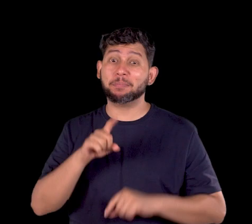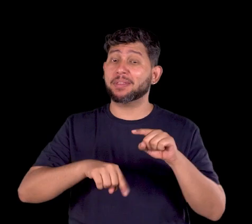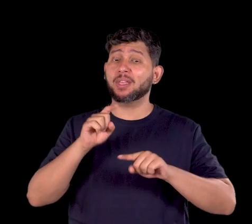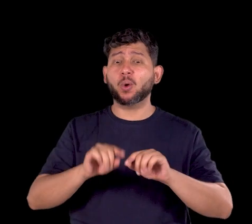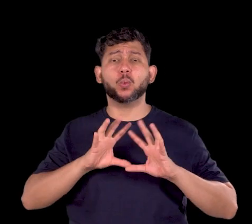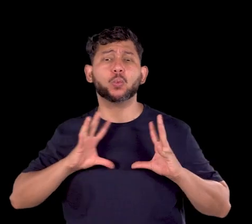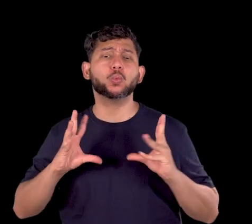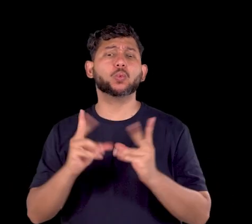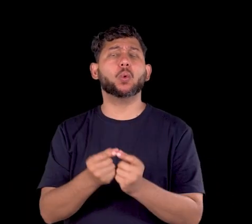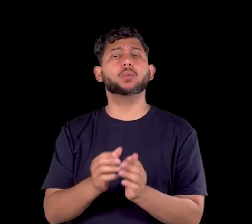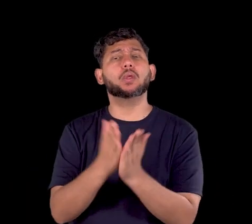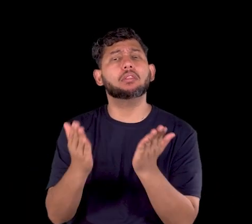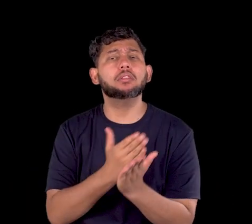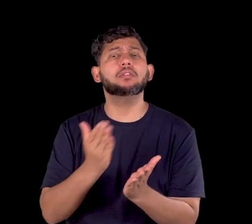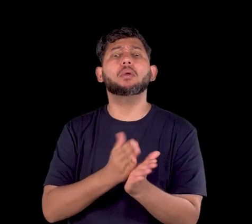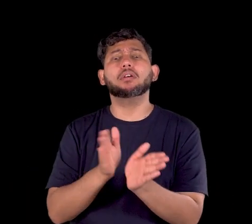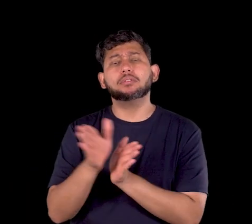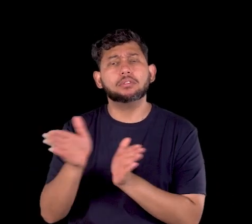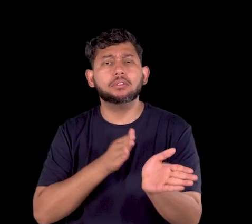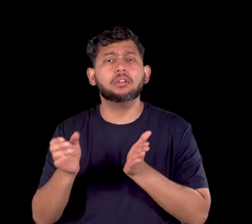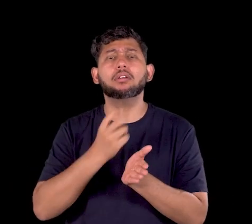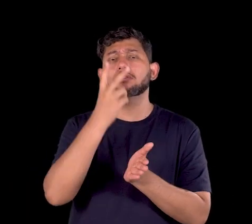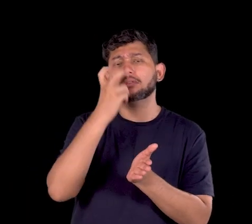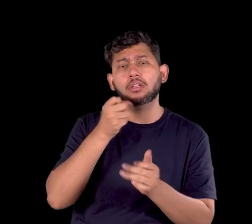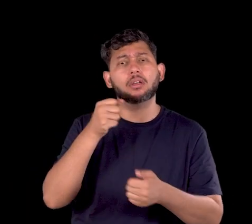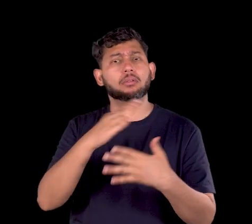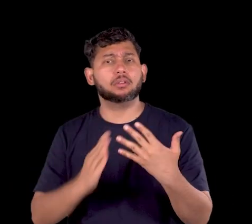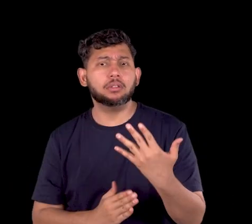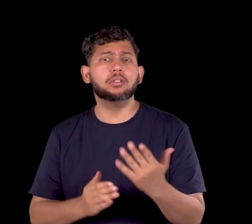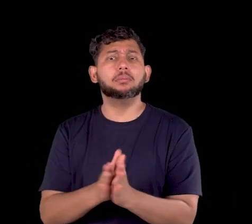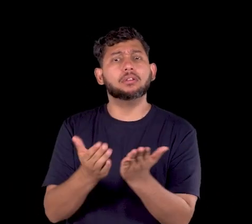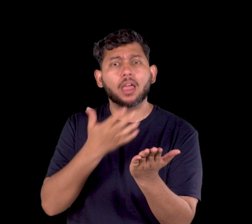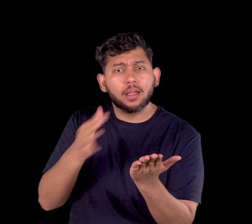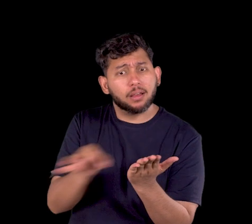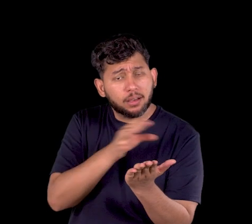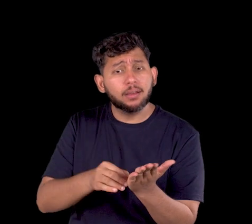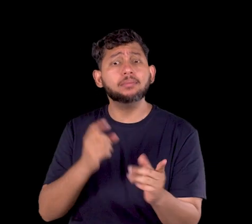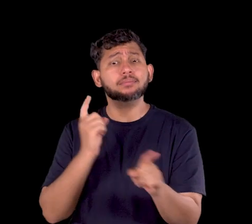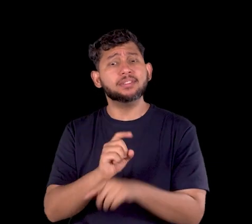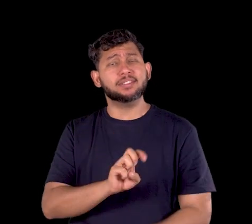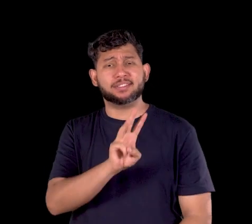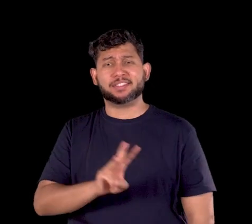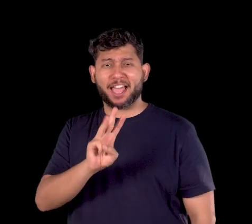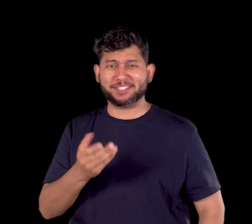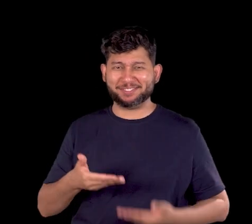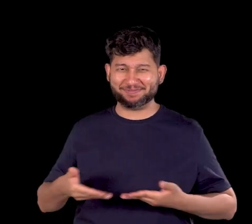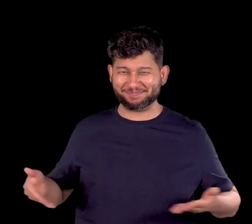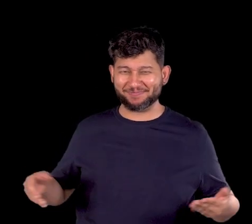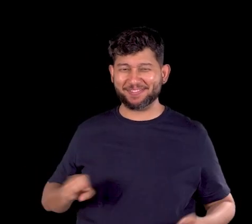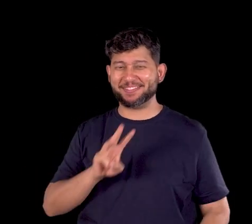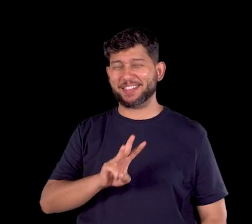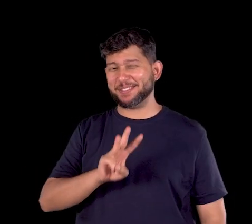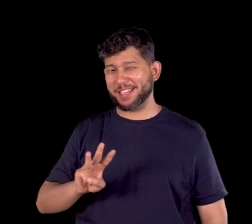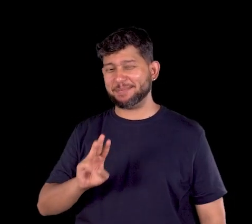base nele, fazer projeções para o futuro que queremos. Para acessar todos os materiais complementares, livros em formato